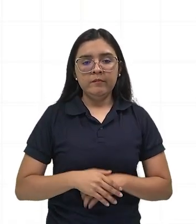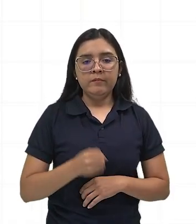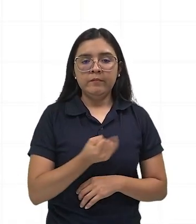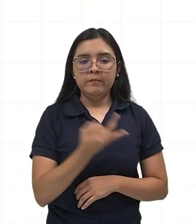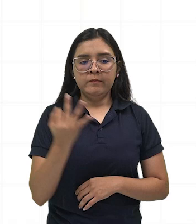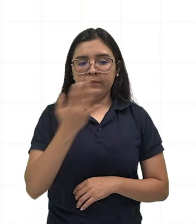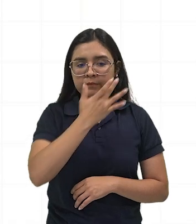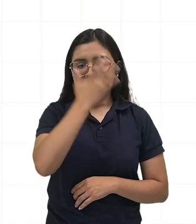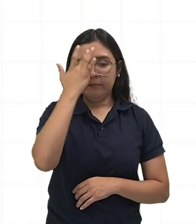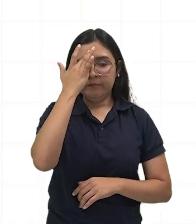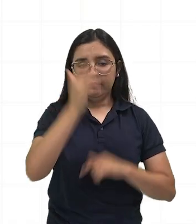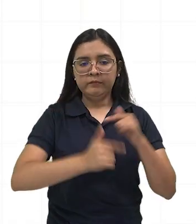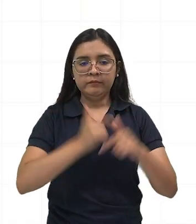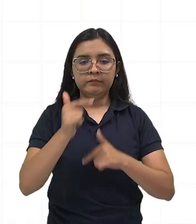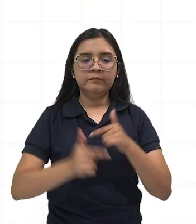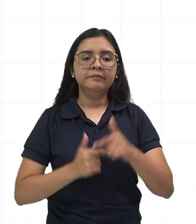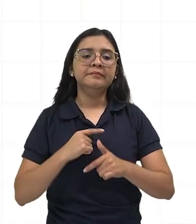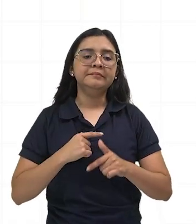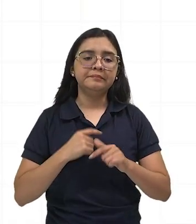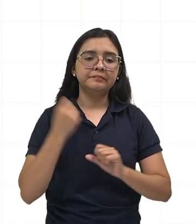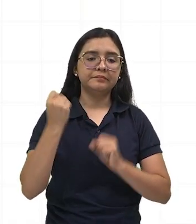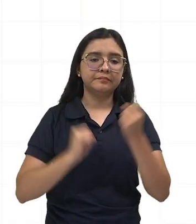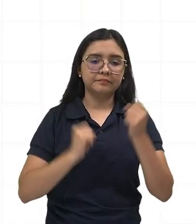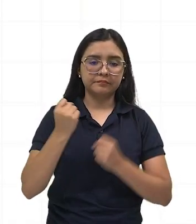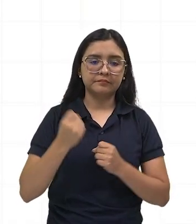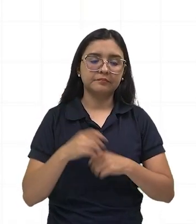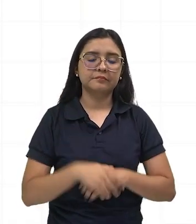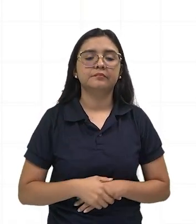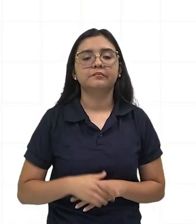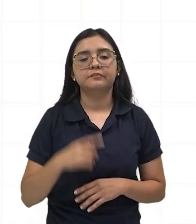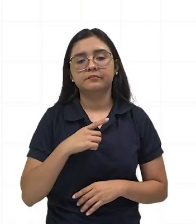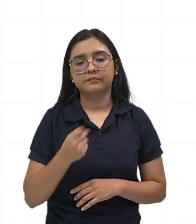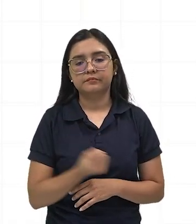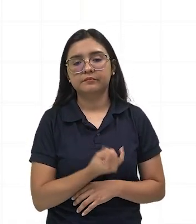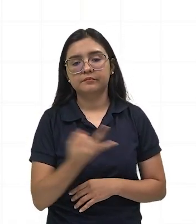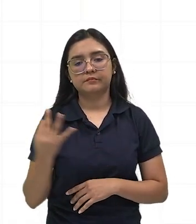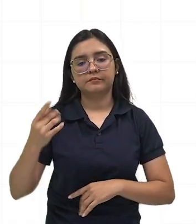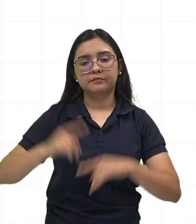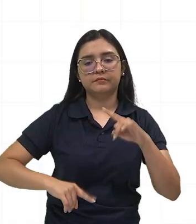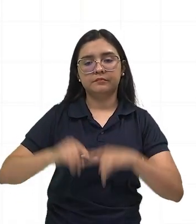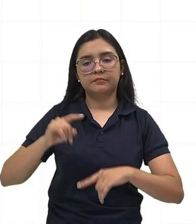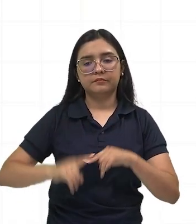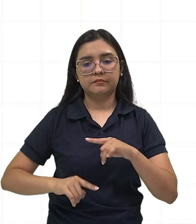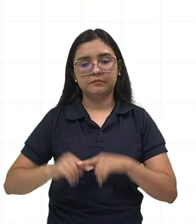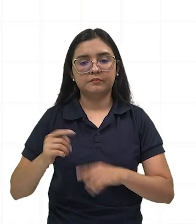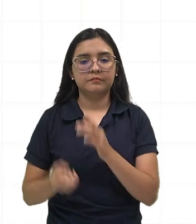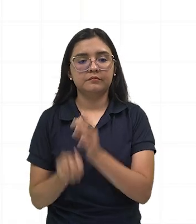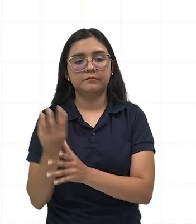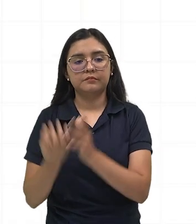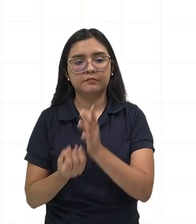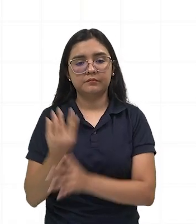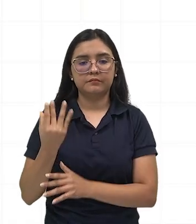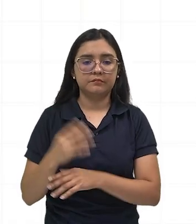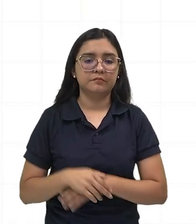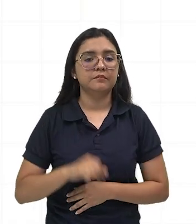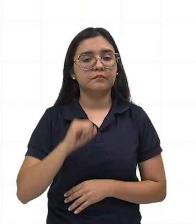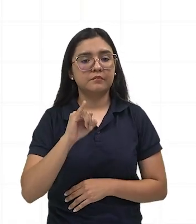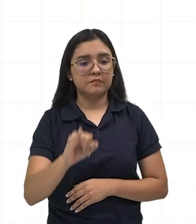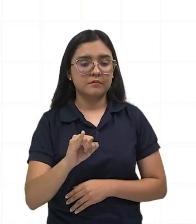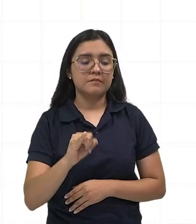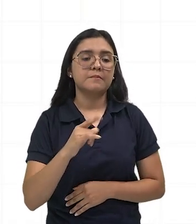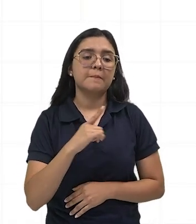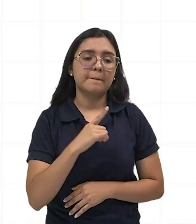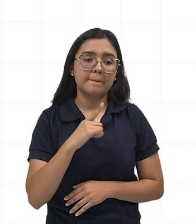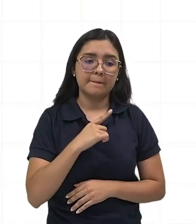de funcionários em uma fábrica e o número de produtos fabricados. Ó. Então, aumentando o número